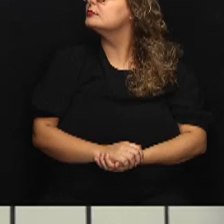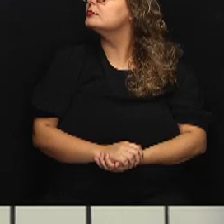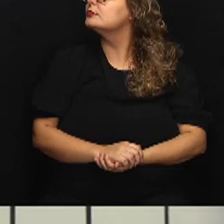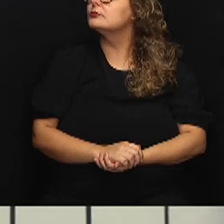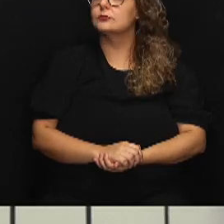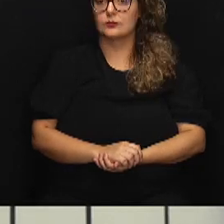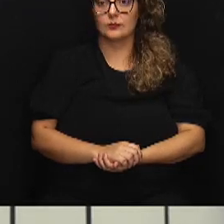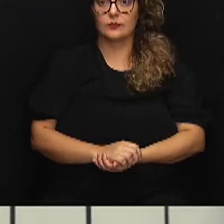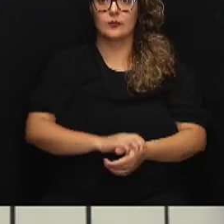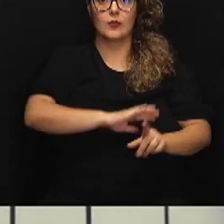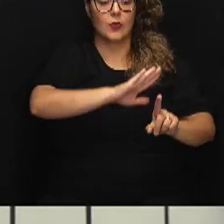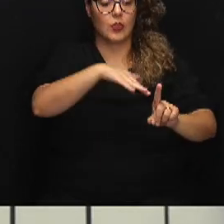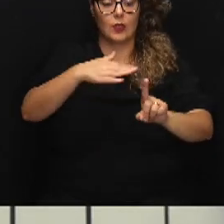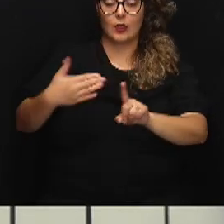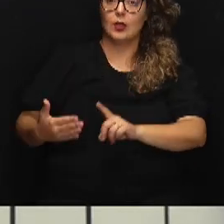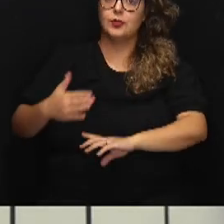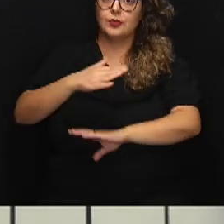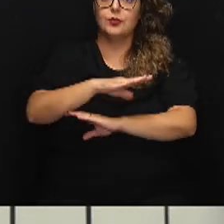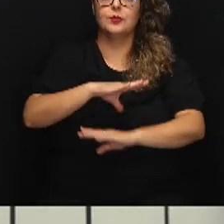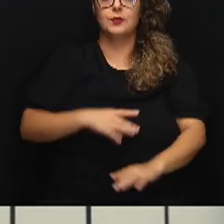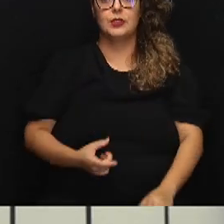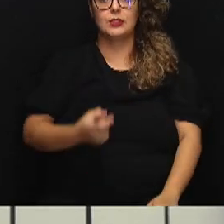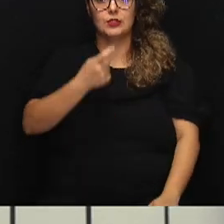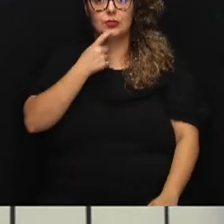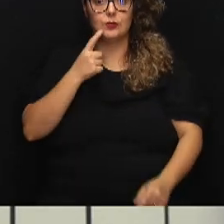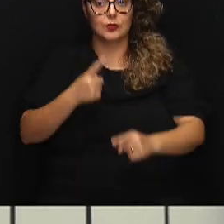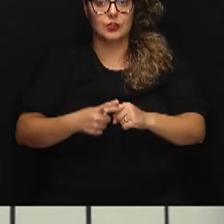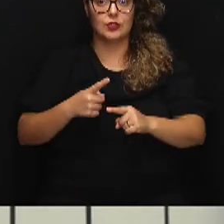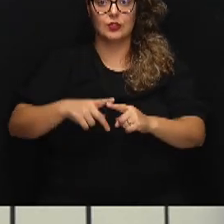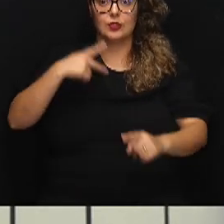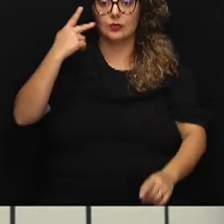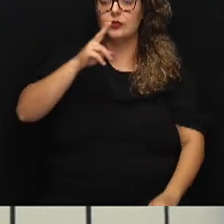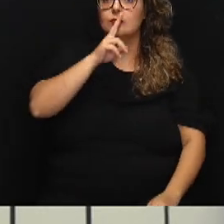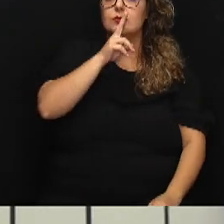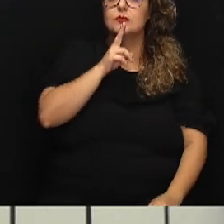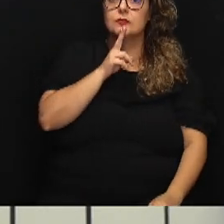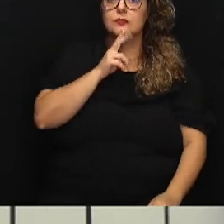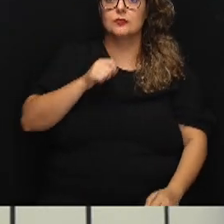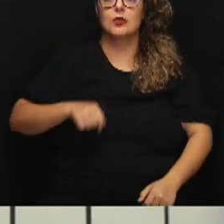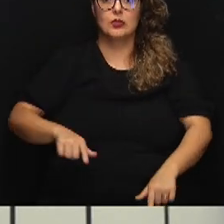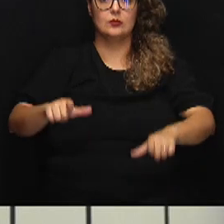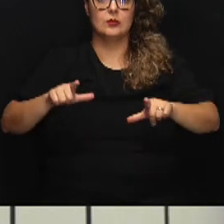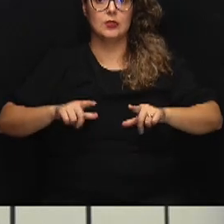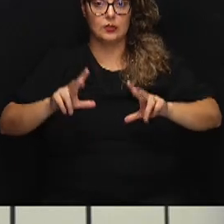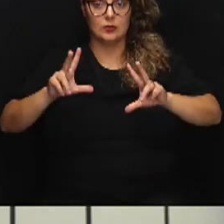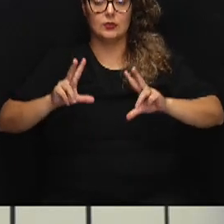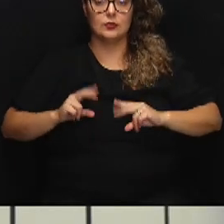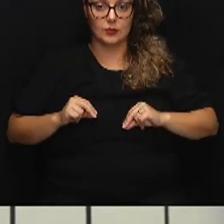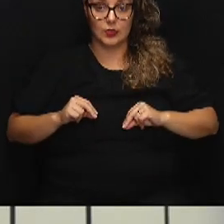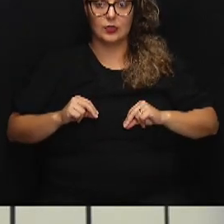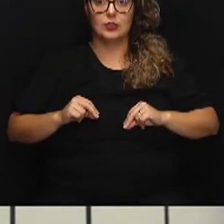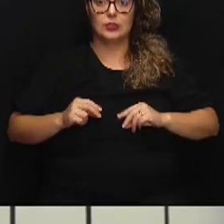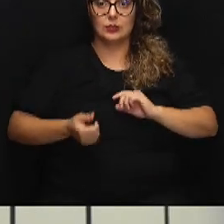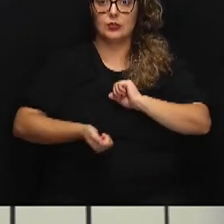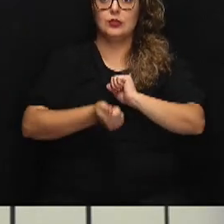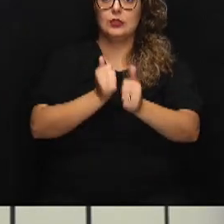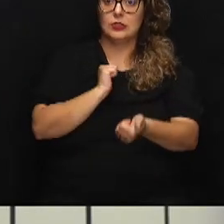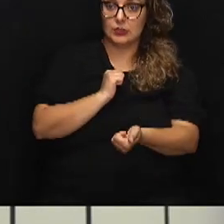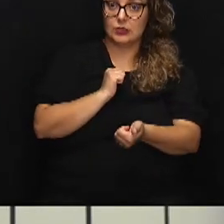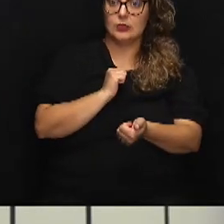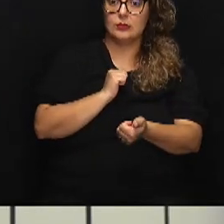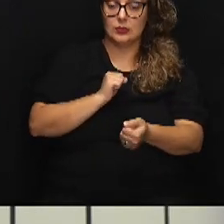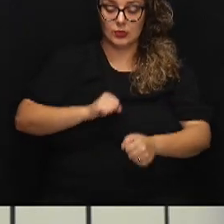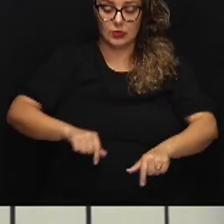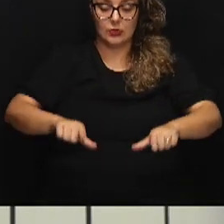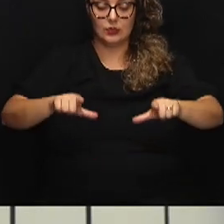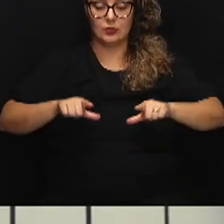Hora de homenagem no Jornal Câmara Notícia, porque o vereador Nelson Osseri entregou o diploma de mérito esportivo e o